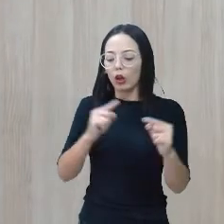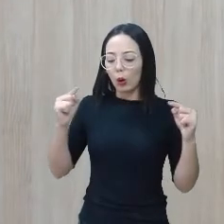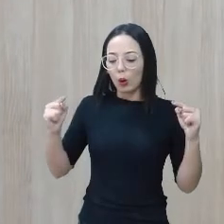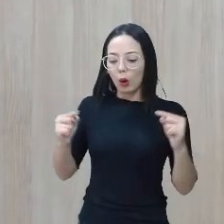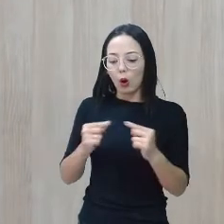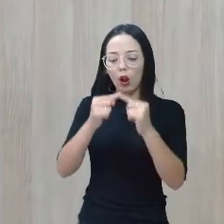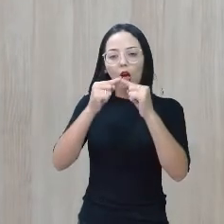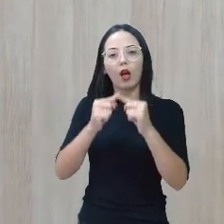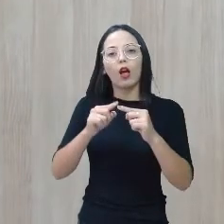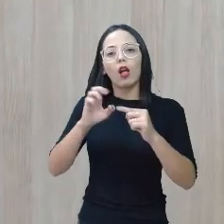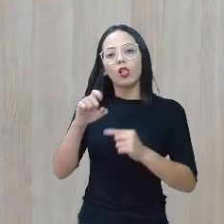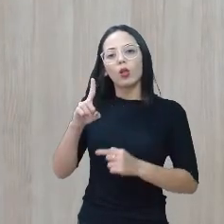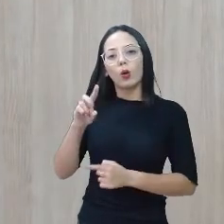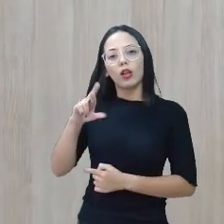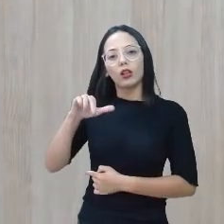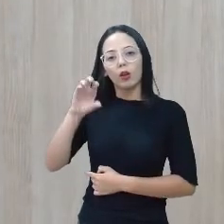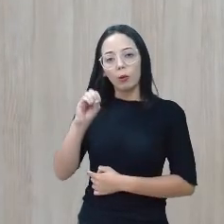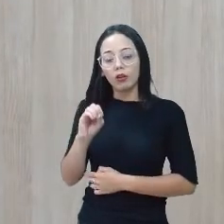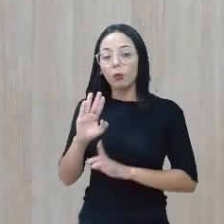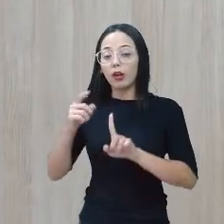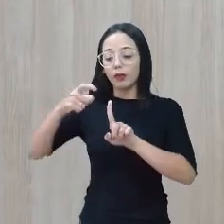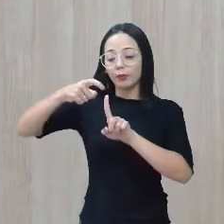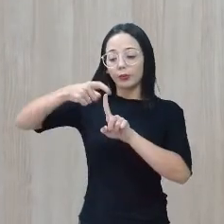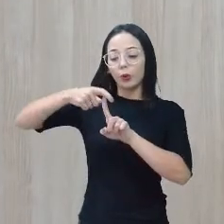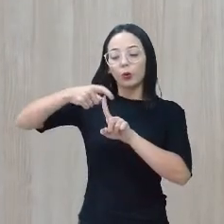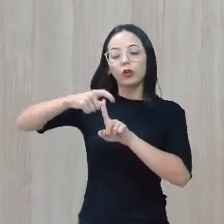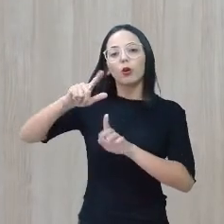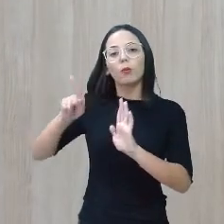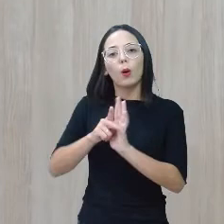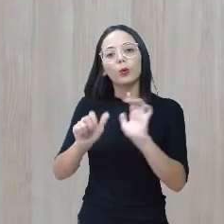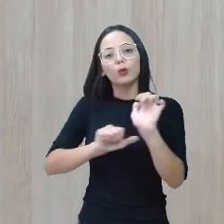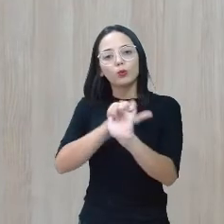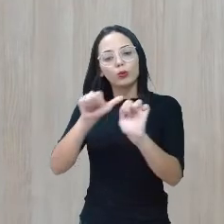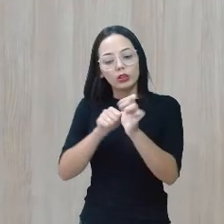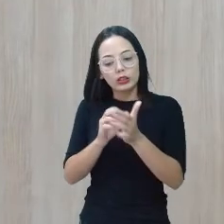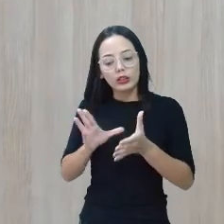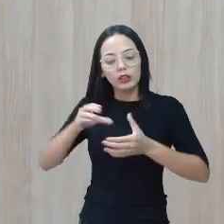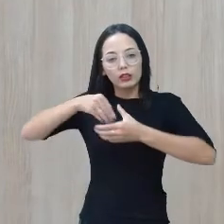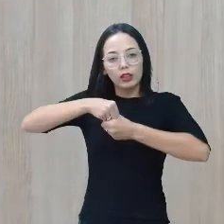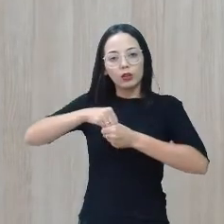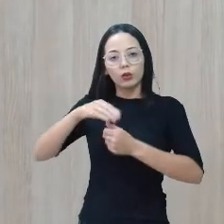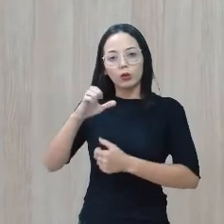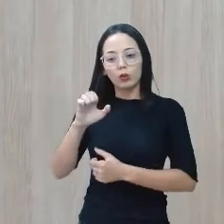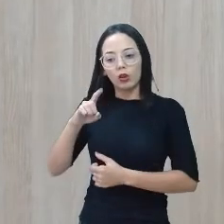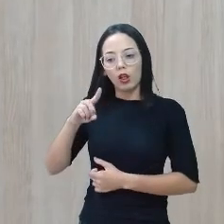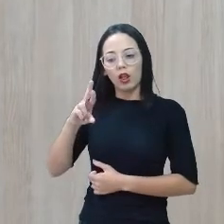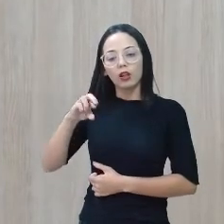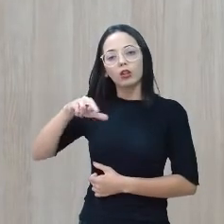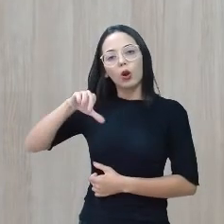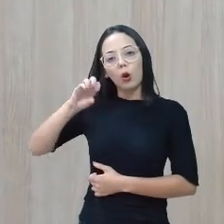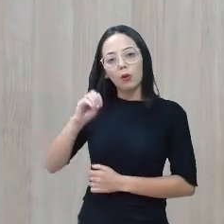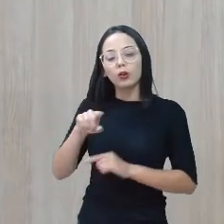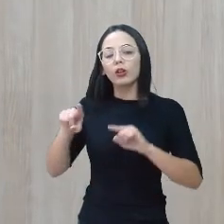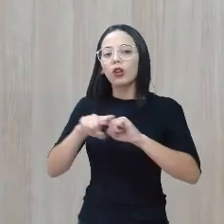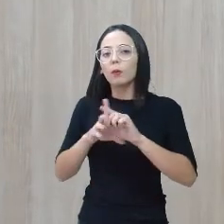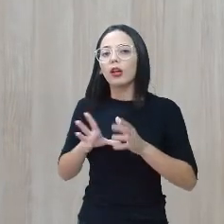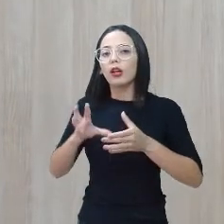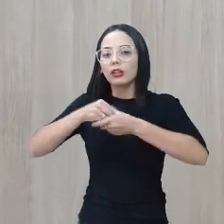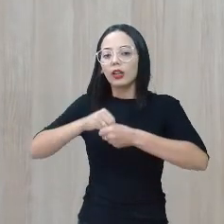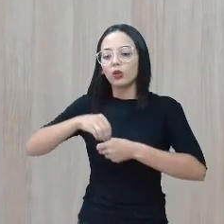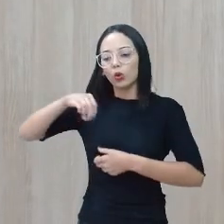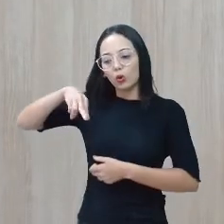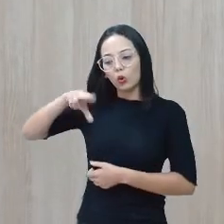endométrio. Então, o DIU de cobre, ele ocorre essas mudanças no endométrio e essas mudanças também no muco